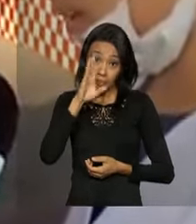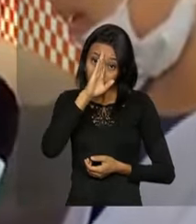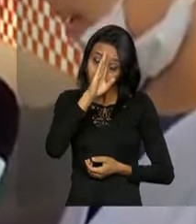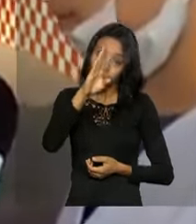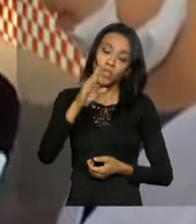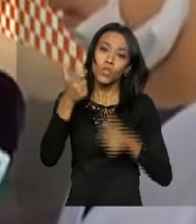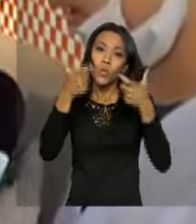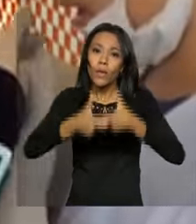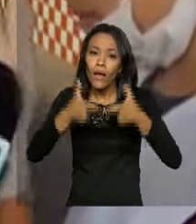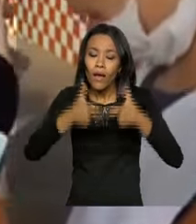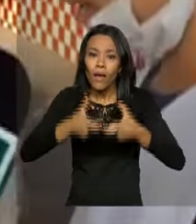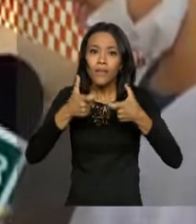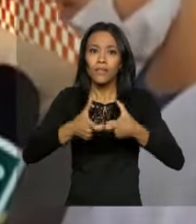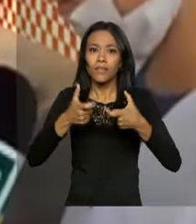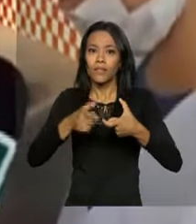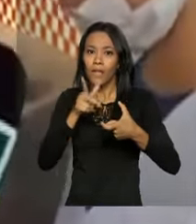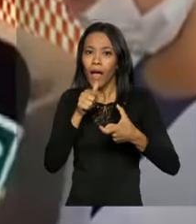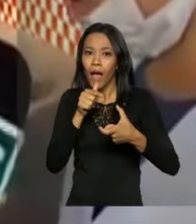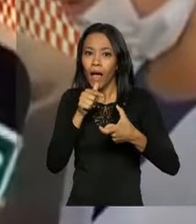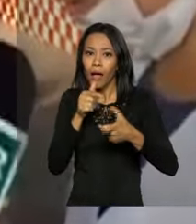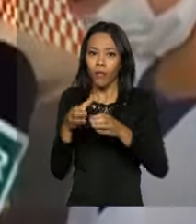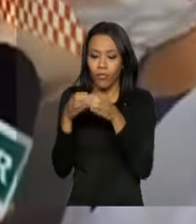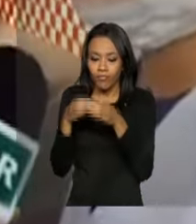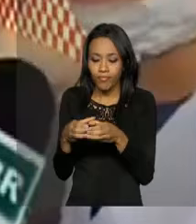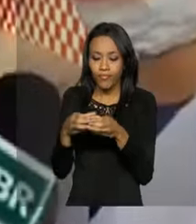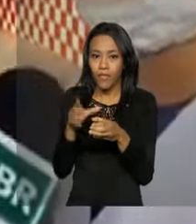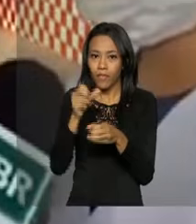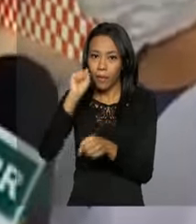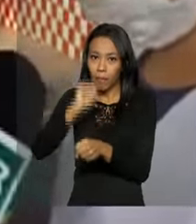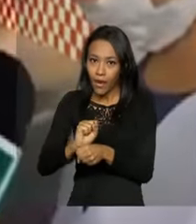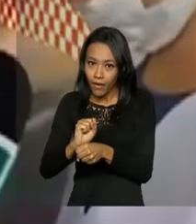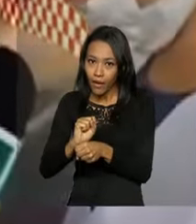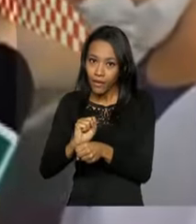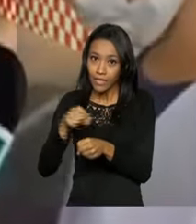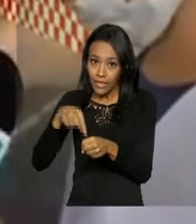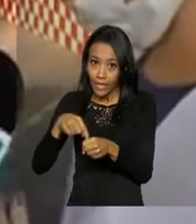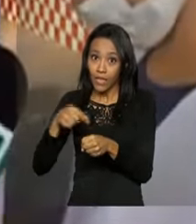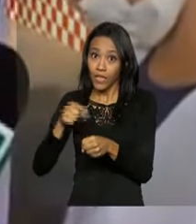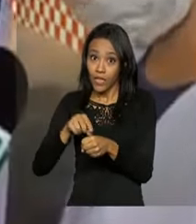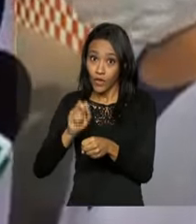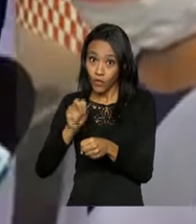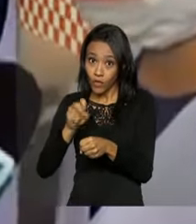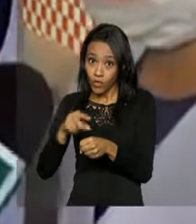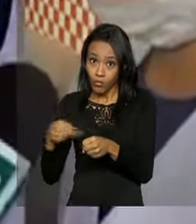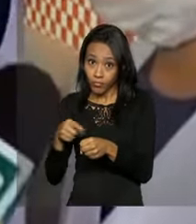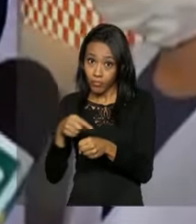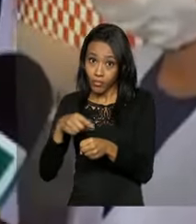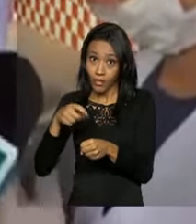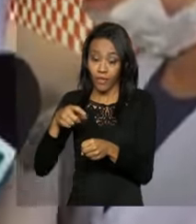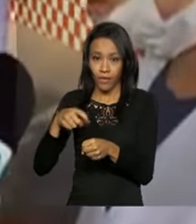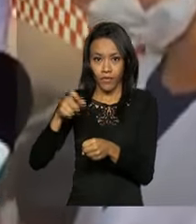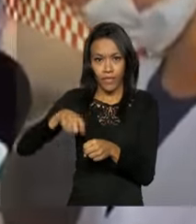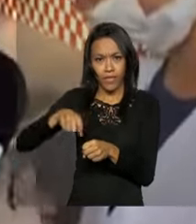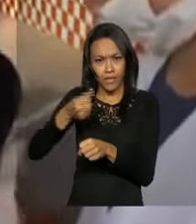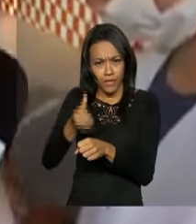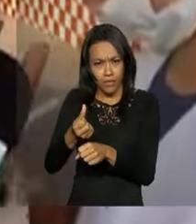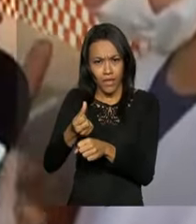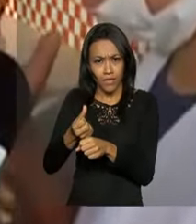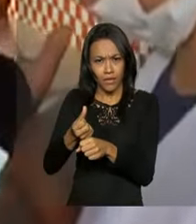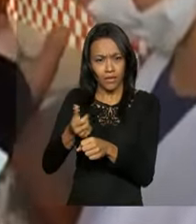aqueles lugares em que podem armazenar água, porque o vírus se mutou. Então ele pode ficar 6 meses